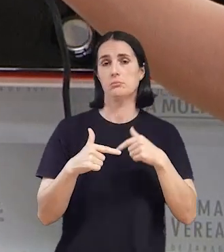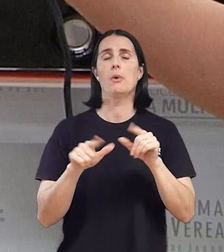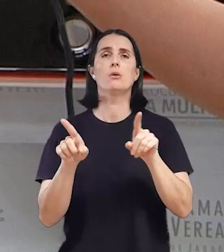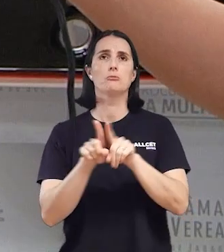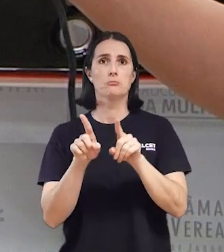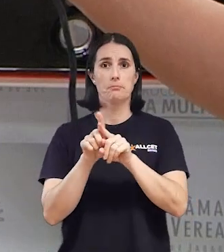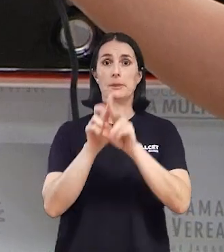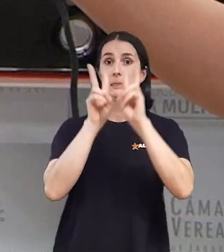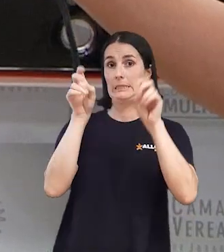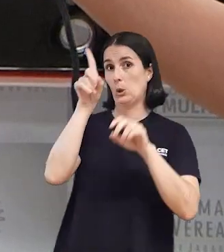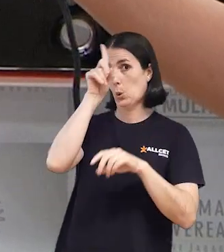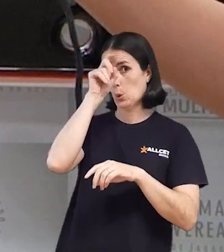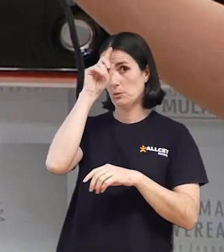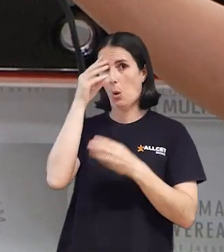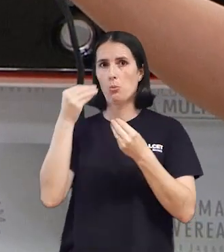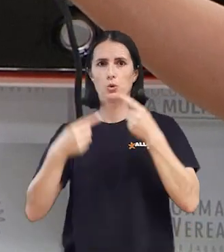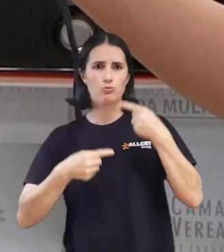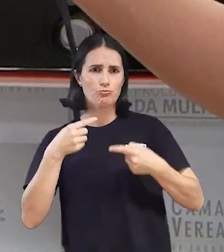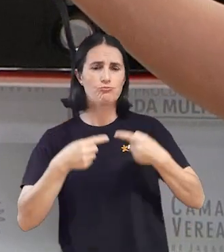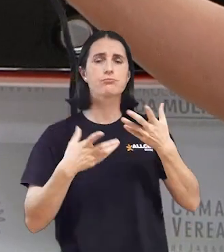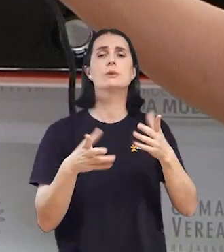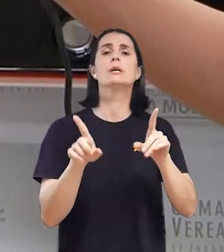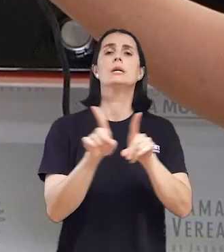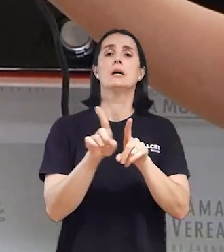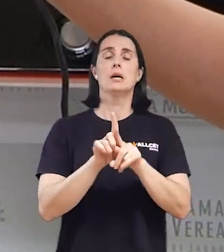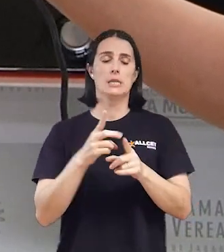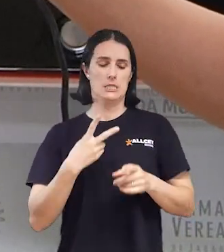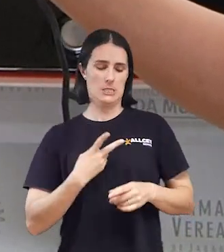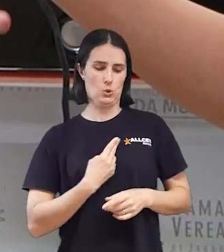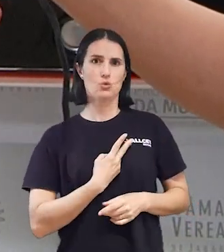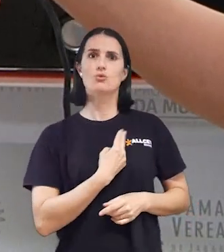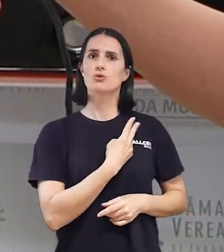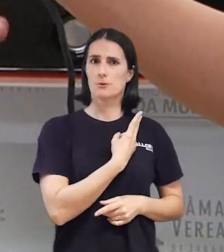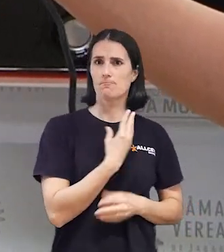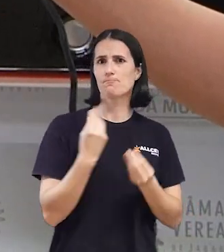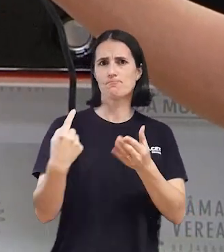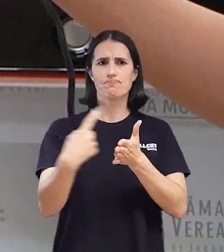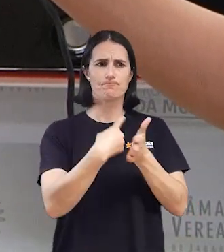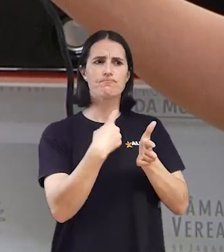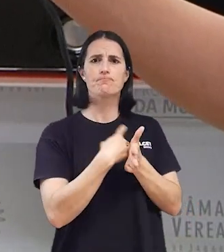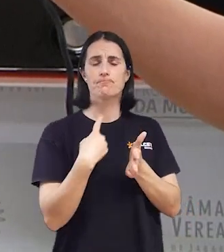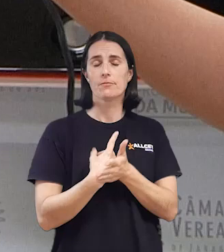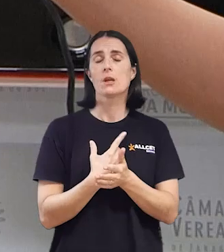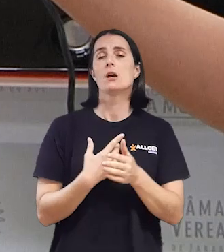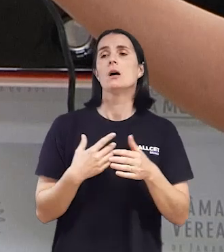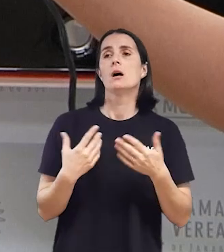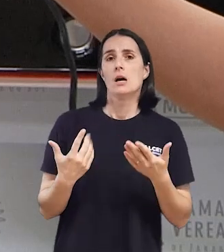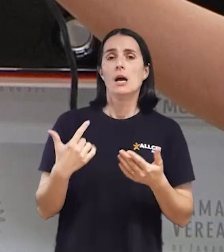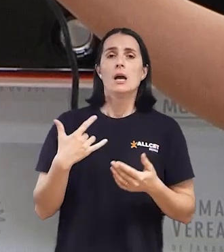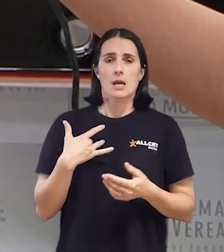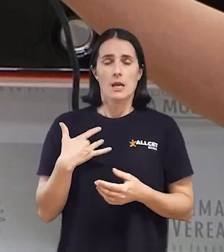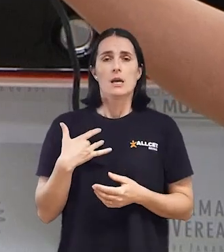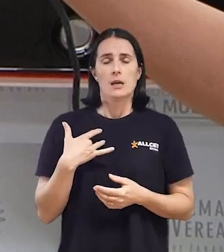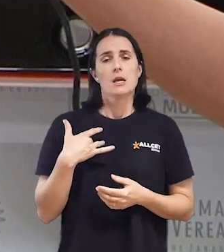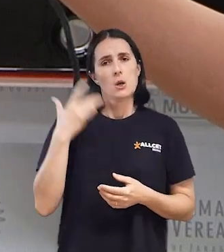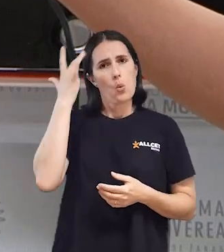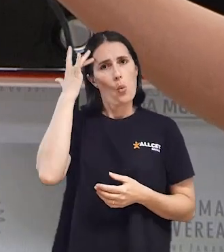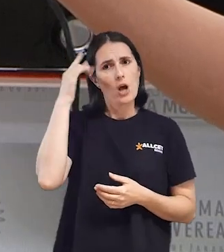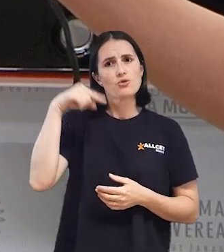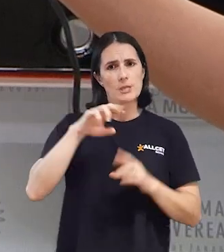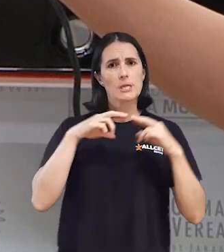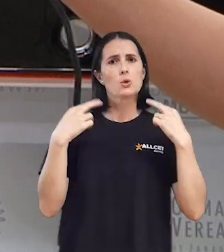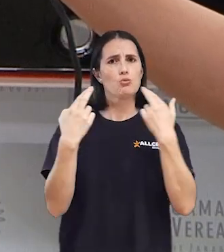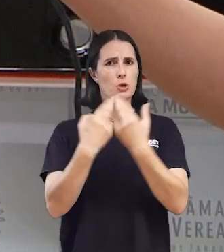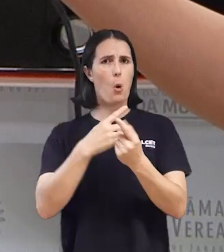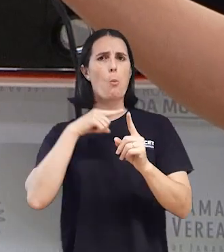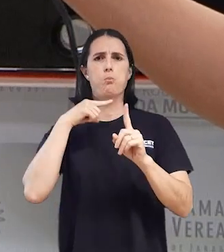represamentos a questão hospitalar muito debatida a questão de cirurgias cardíacas enfim mas eu acho que